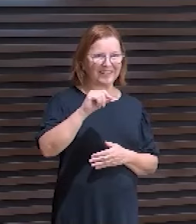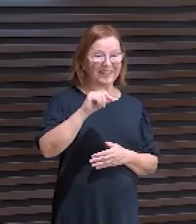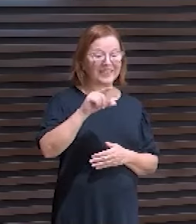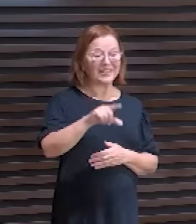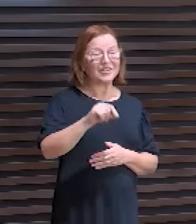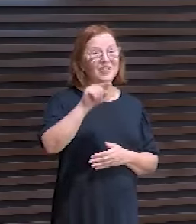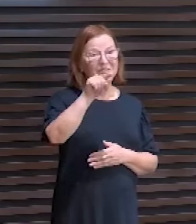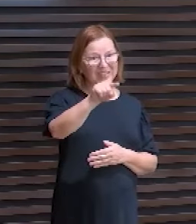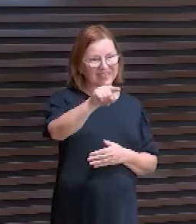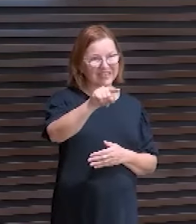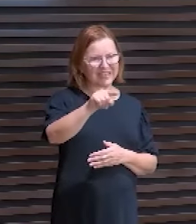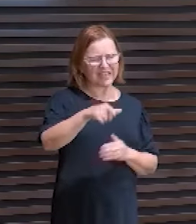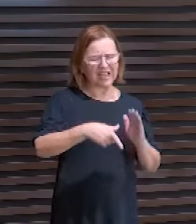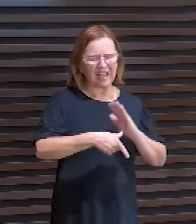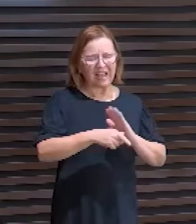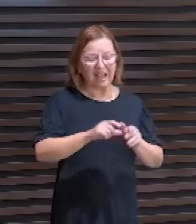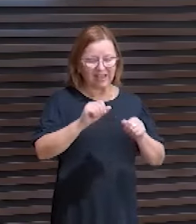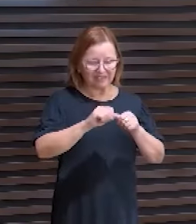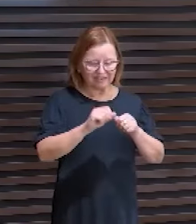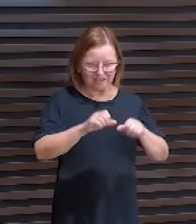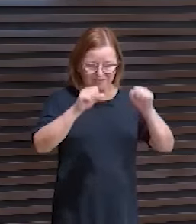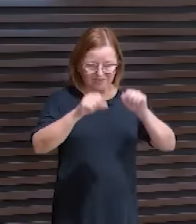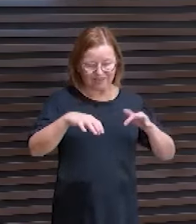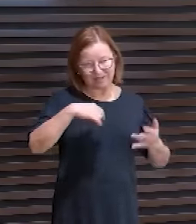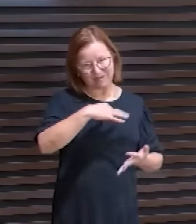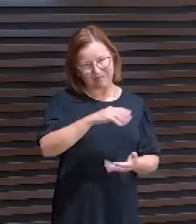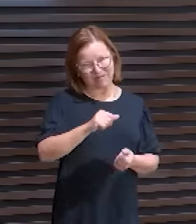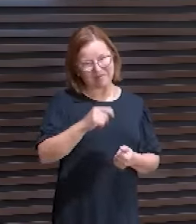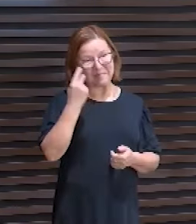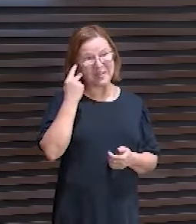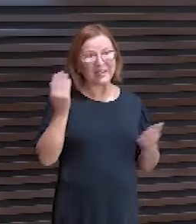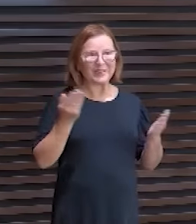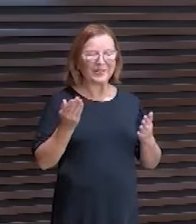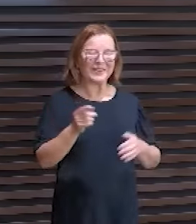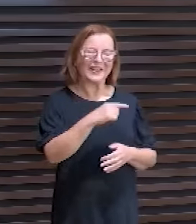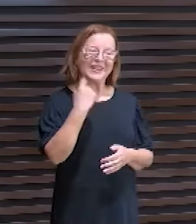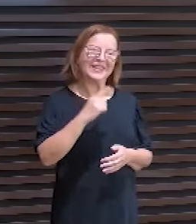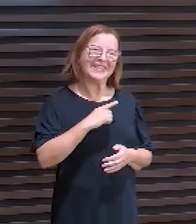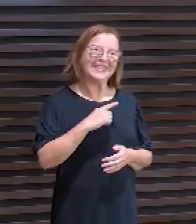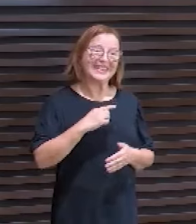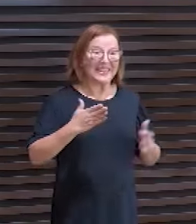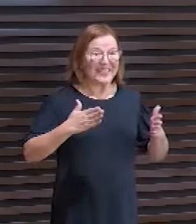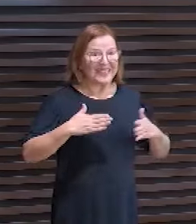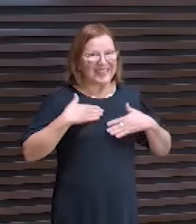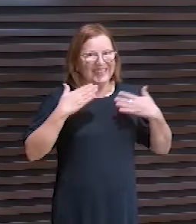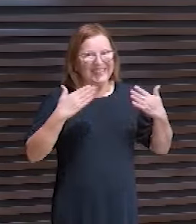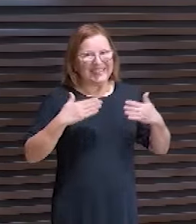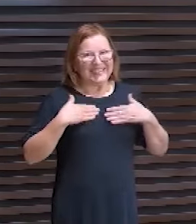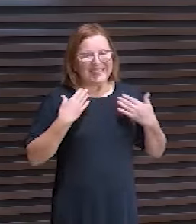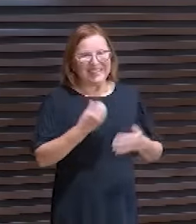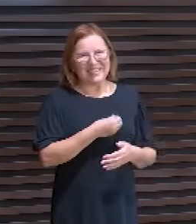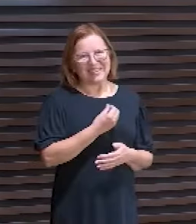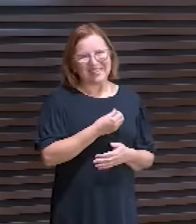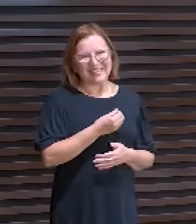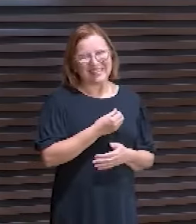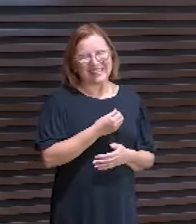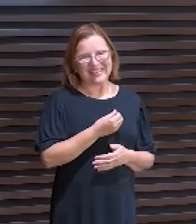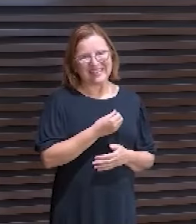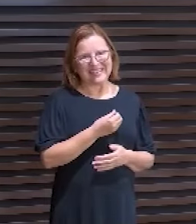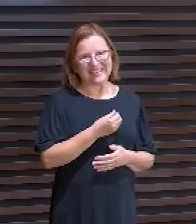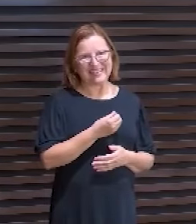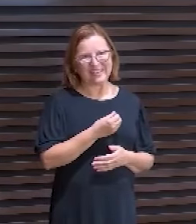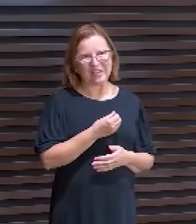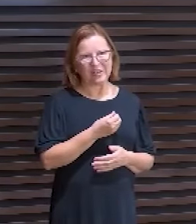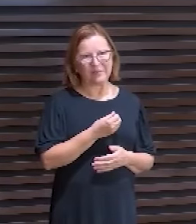antes da fundação do mundo para que hoje nós tivemos tivéssemos essa alegria de viver deixando o